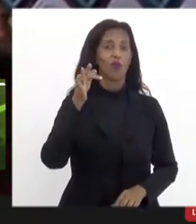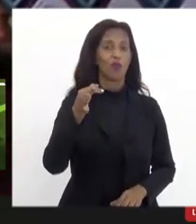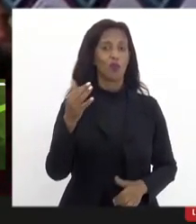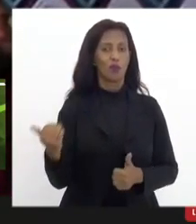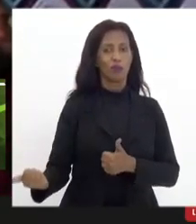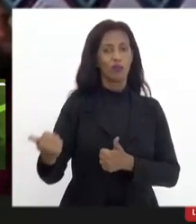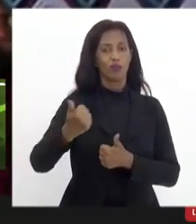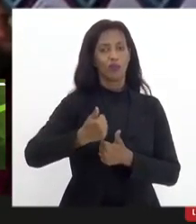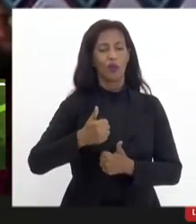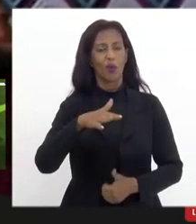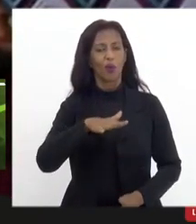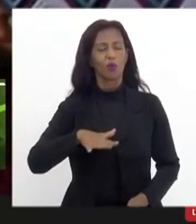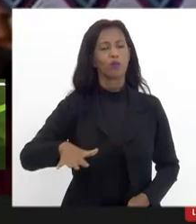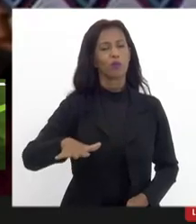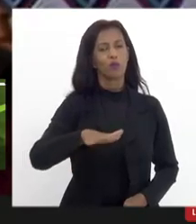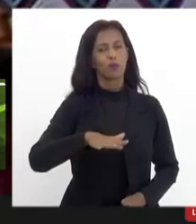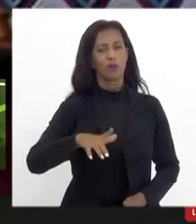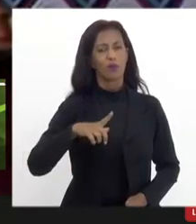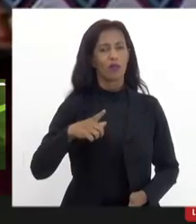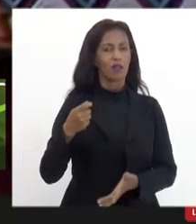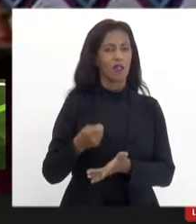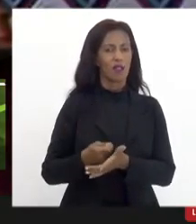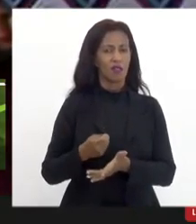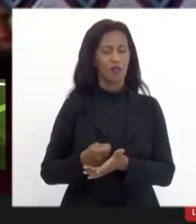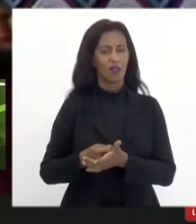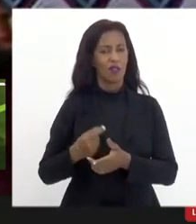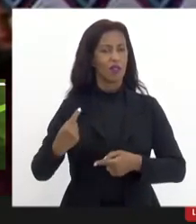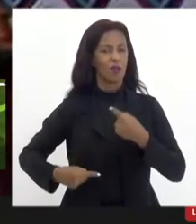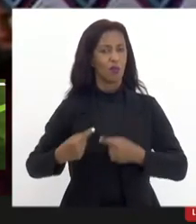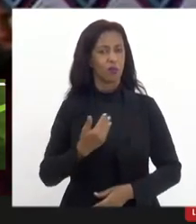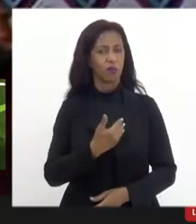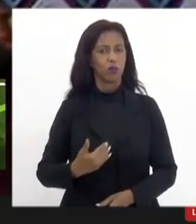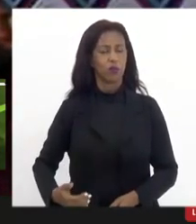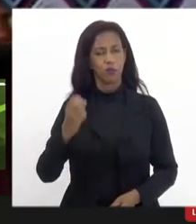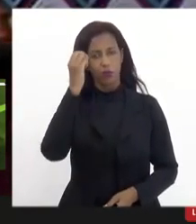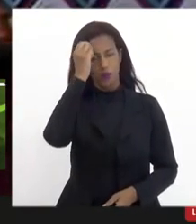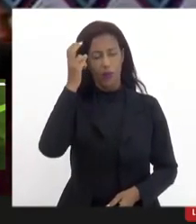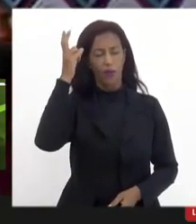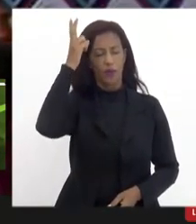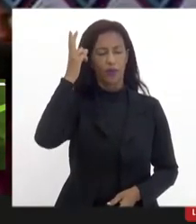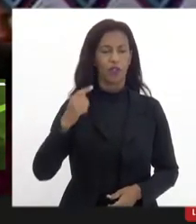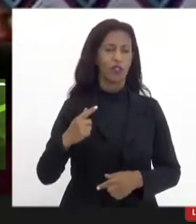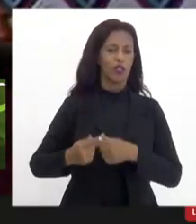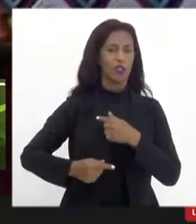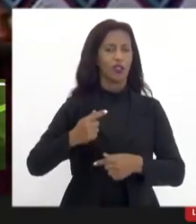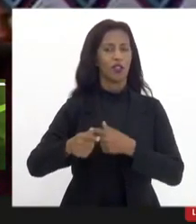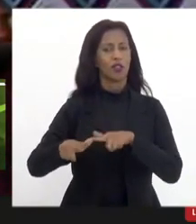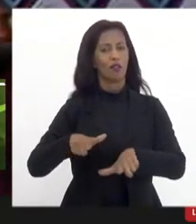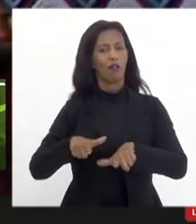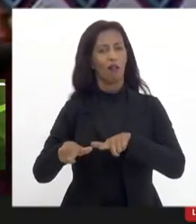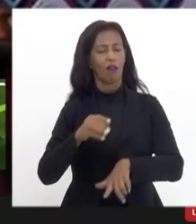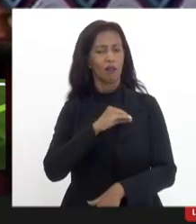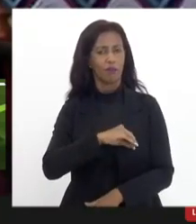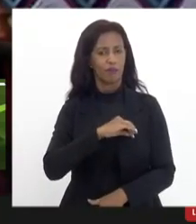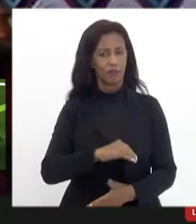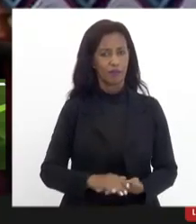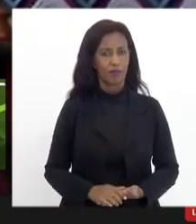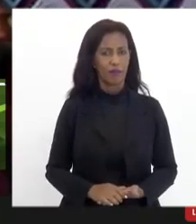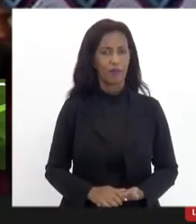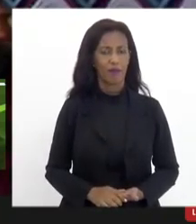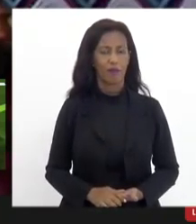nosso espaço e garantir a efetividade dessa política pública de cultura, geração de trabalho e renda,